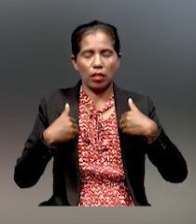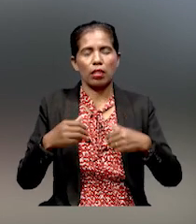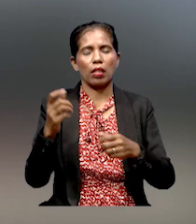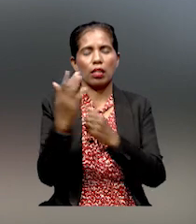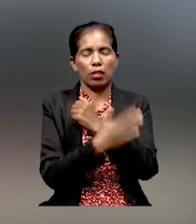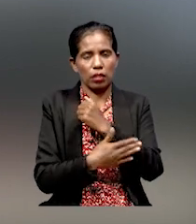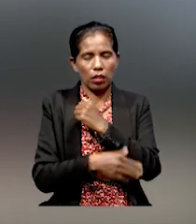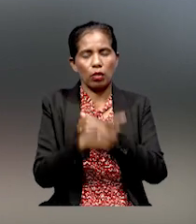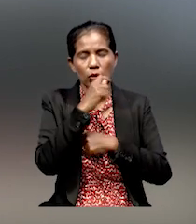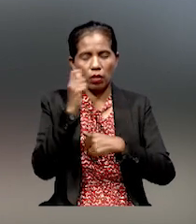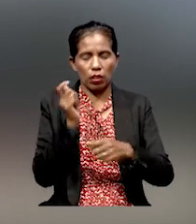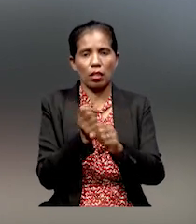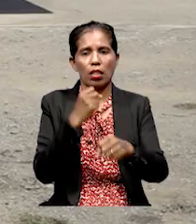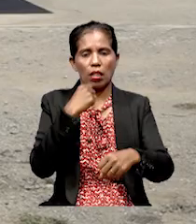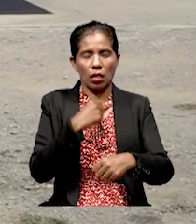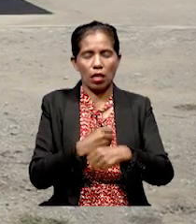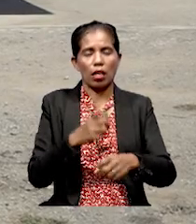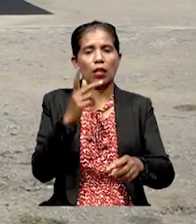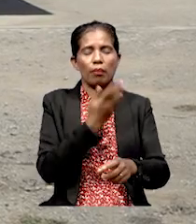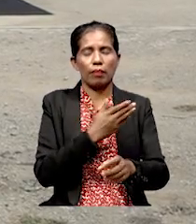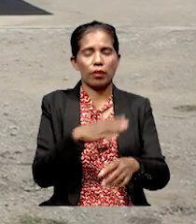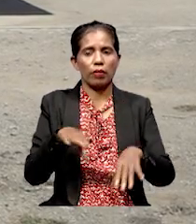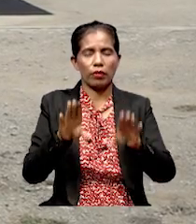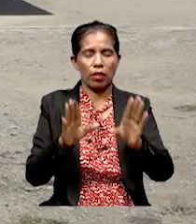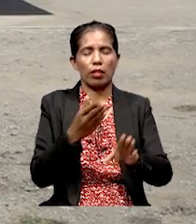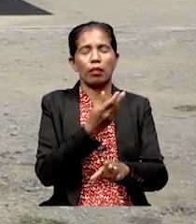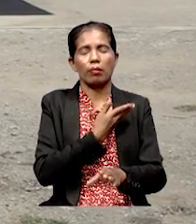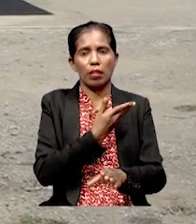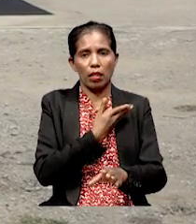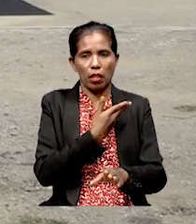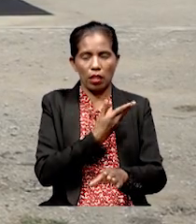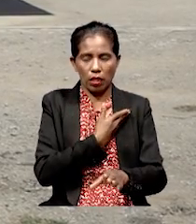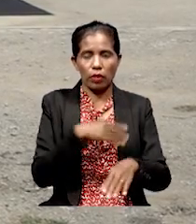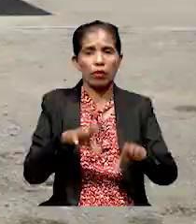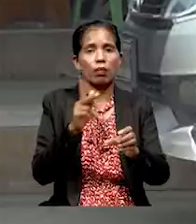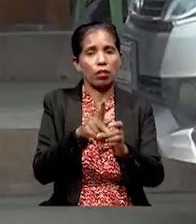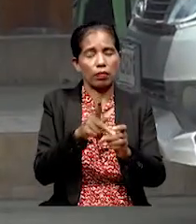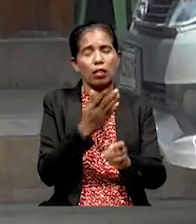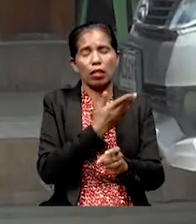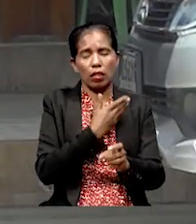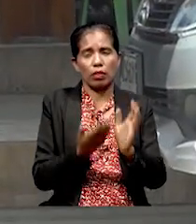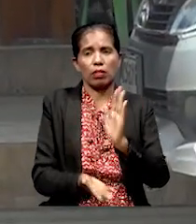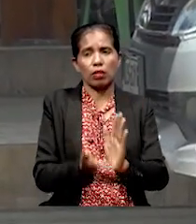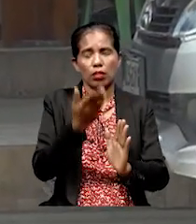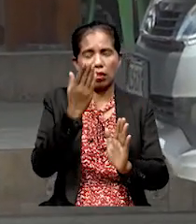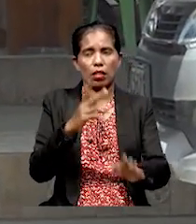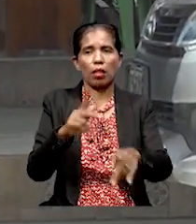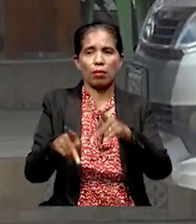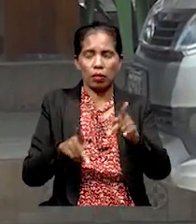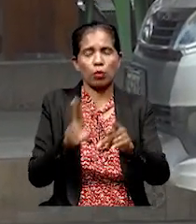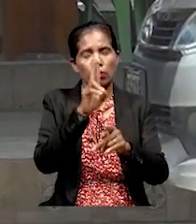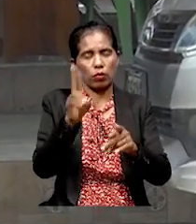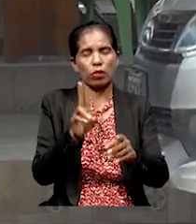Ucrânia provoca aumento substancial folim baril petróleo, folim combustível sai macas ba consumidor sira,